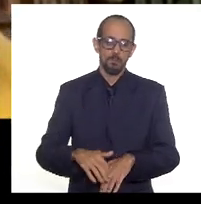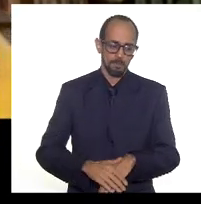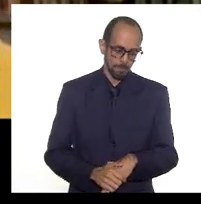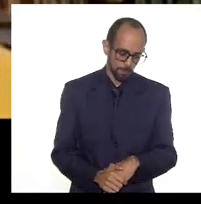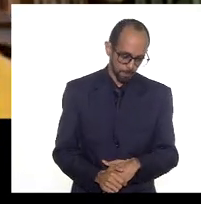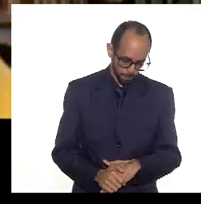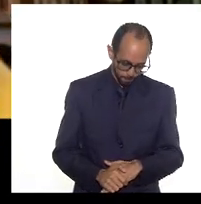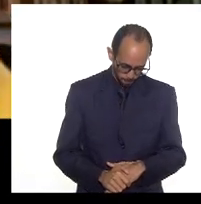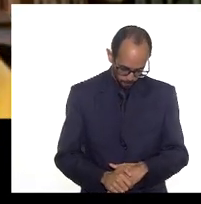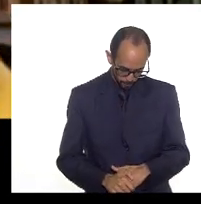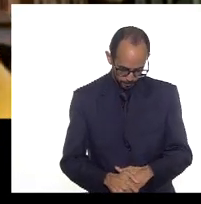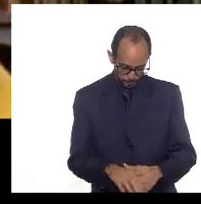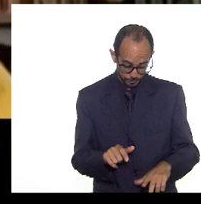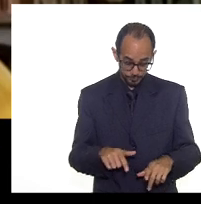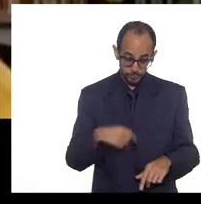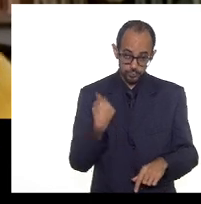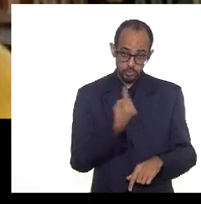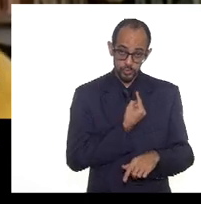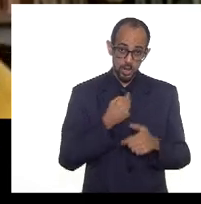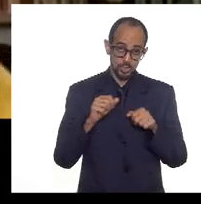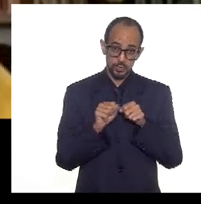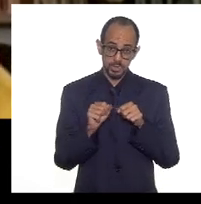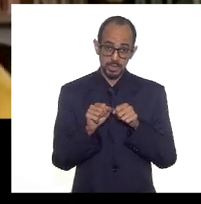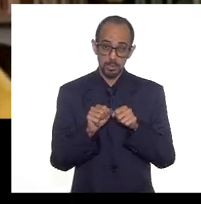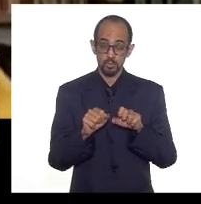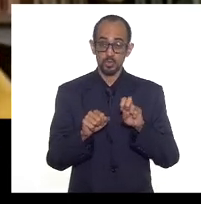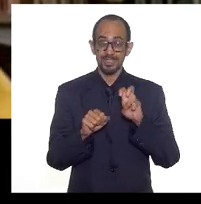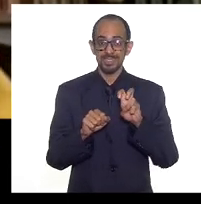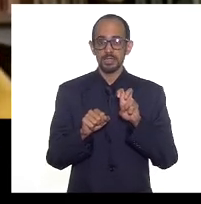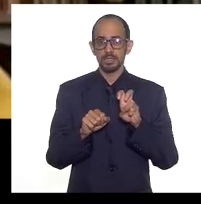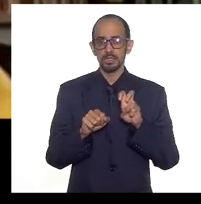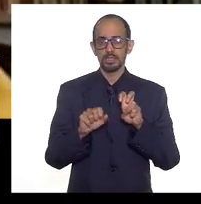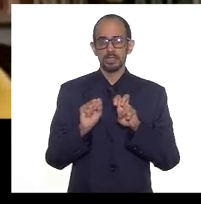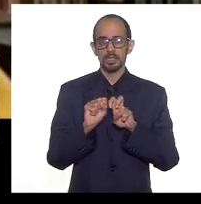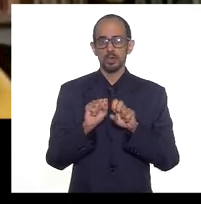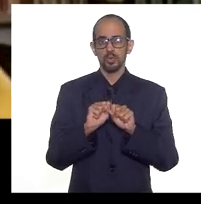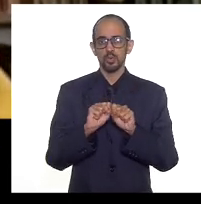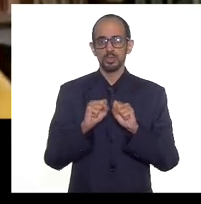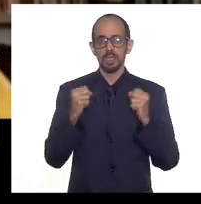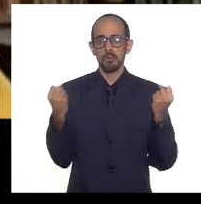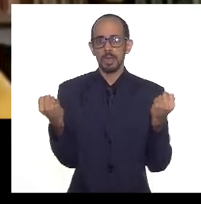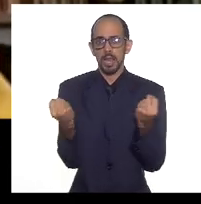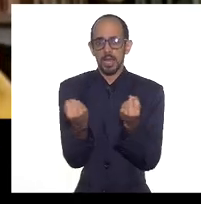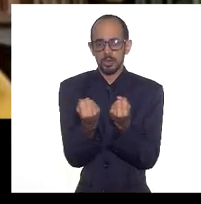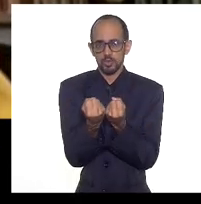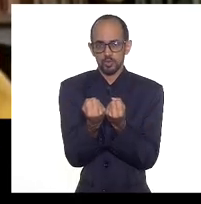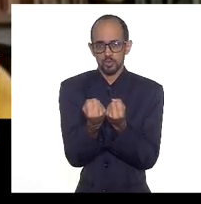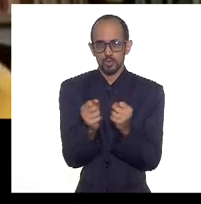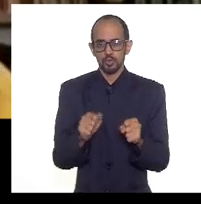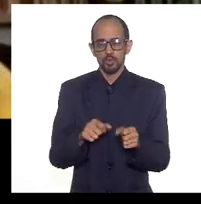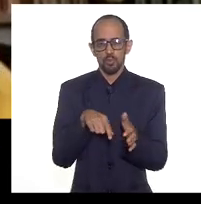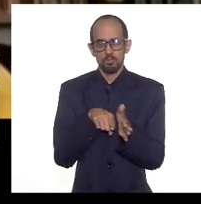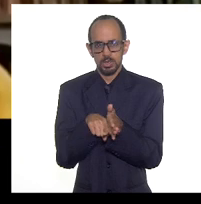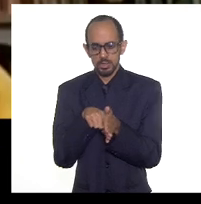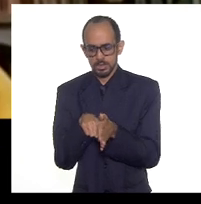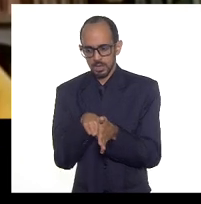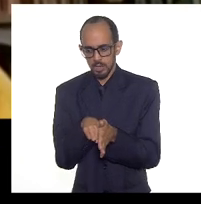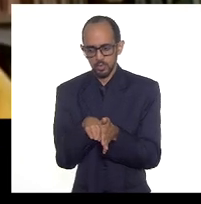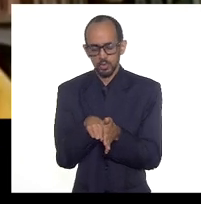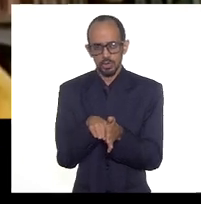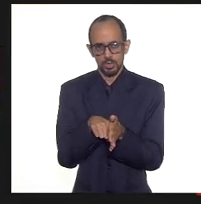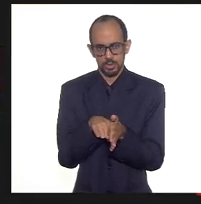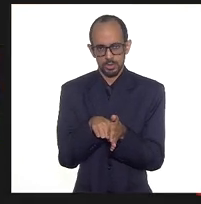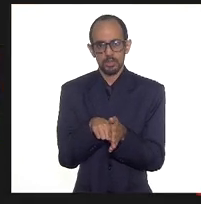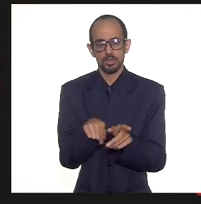Nós fizemos ainda 5 seminários dentro da universidade, com a presença de pesquisadores e do